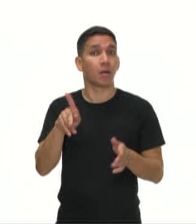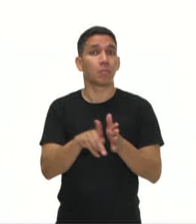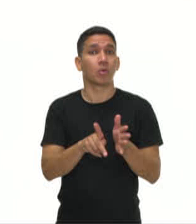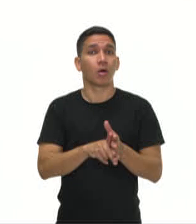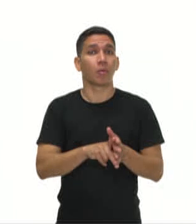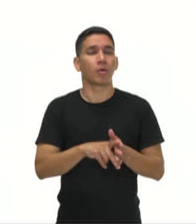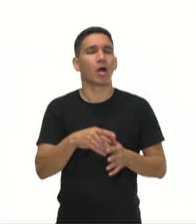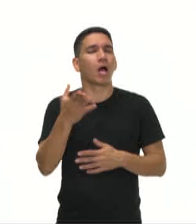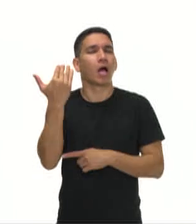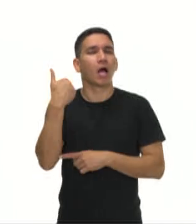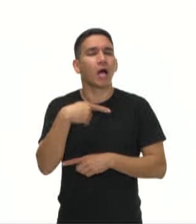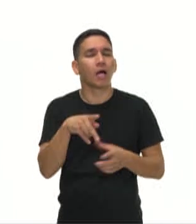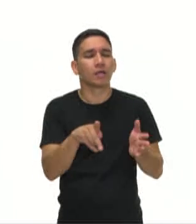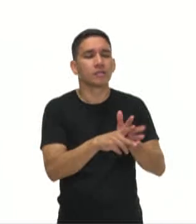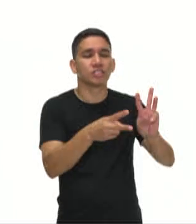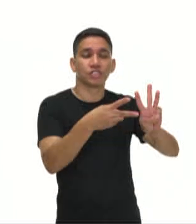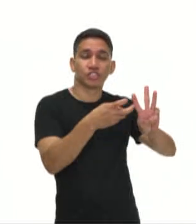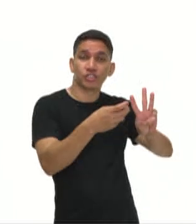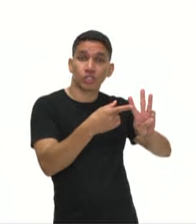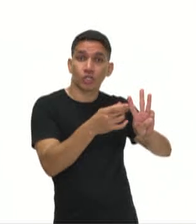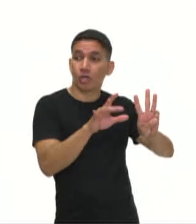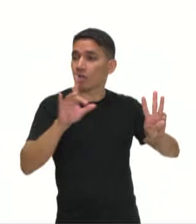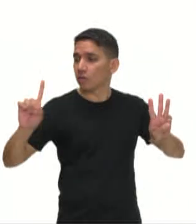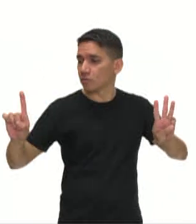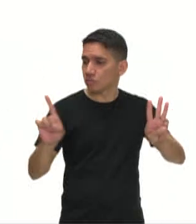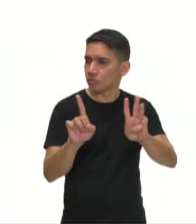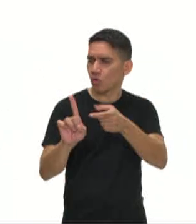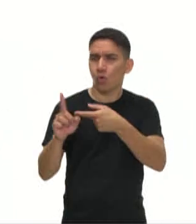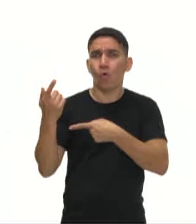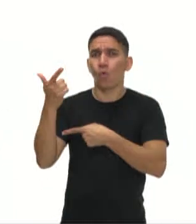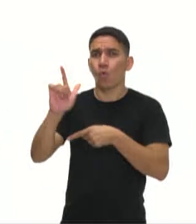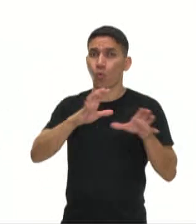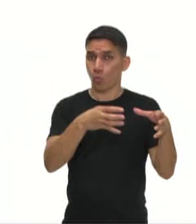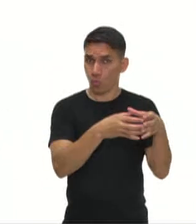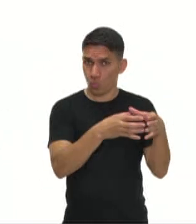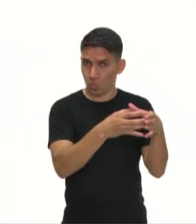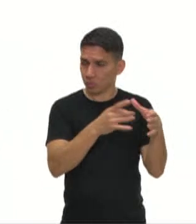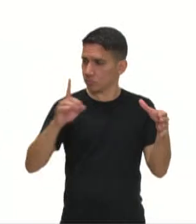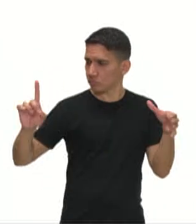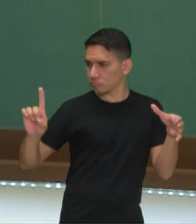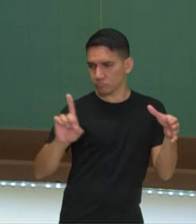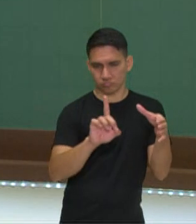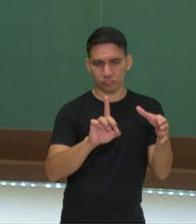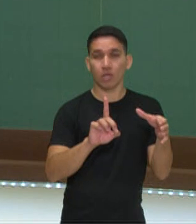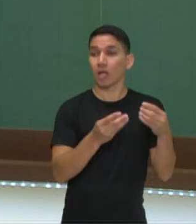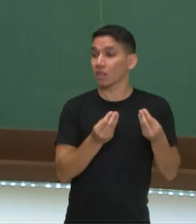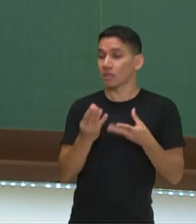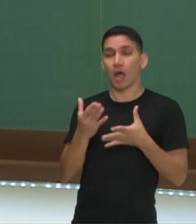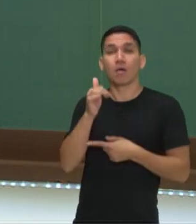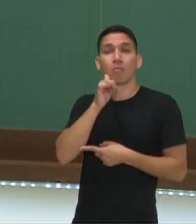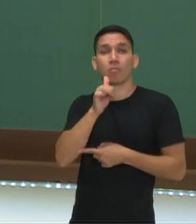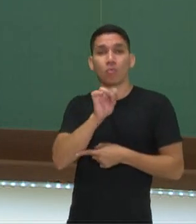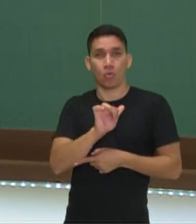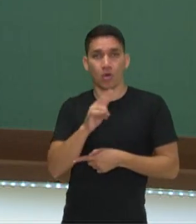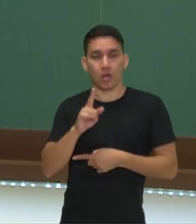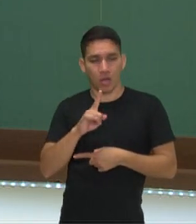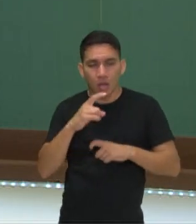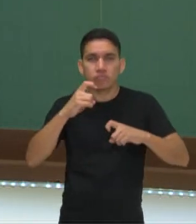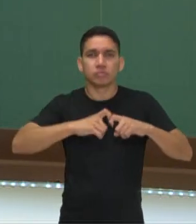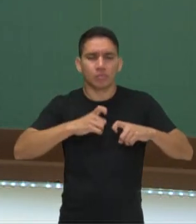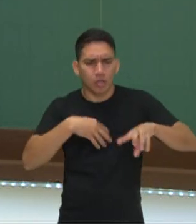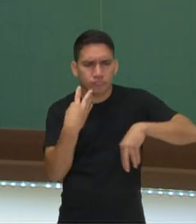indígena que buscava incorporar pessoas estranhas à comunidade indígena, né, oferecendo mulheres, né, para